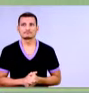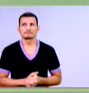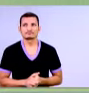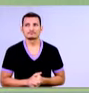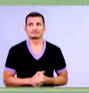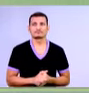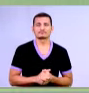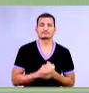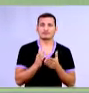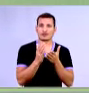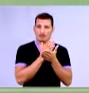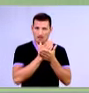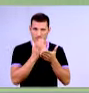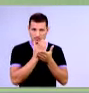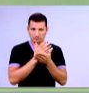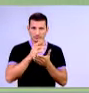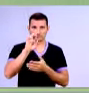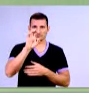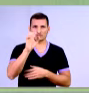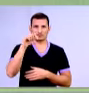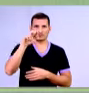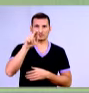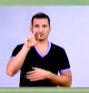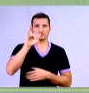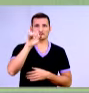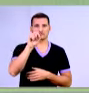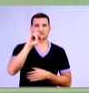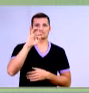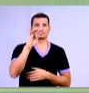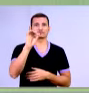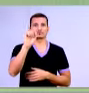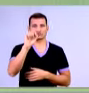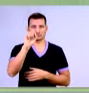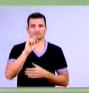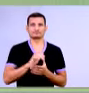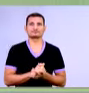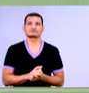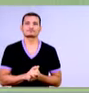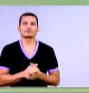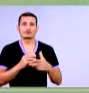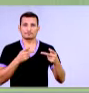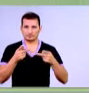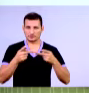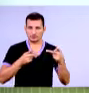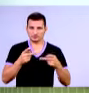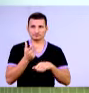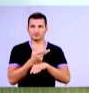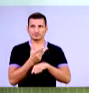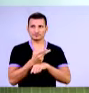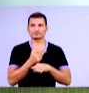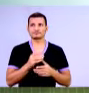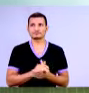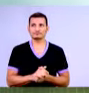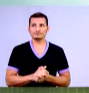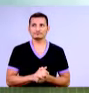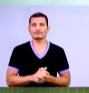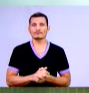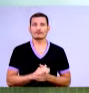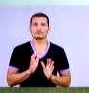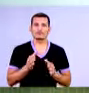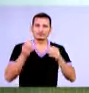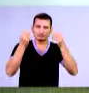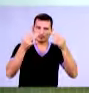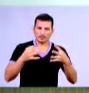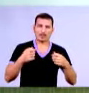Alguns requisitos de projetos multimídia. Nós falamos de requisitos, falamos de acesso linear, falamos de interatividade, falamos também sobre a necessidade